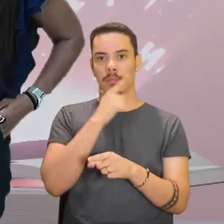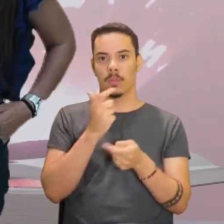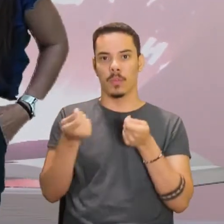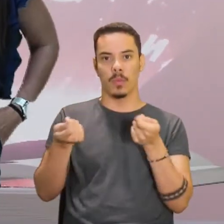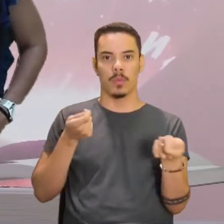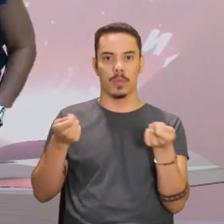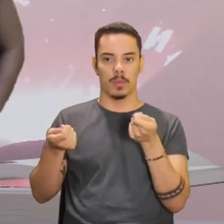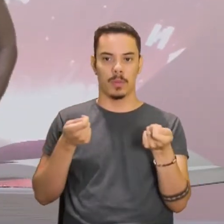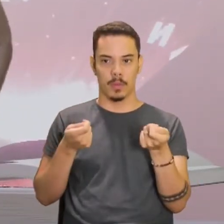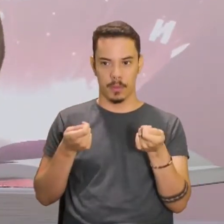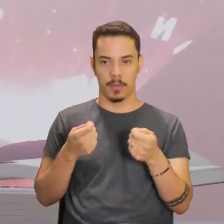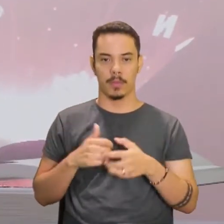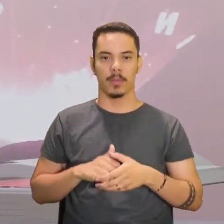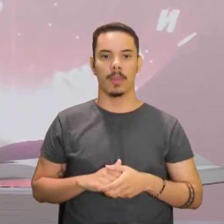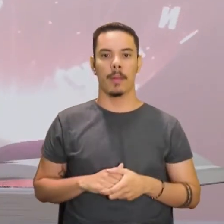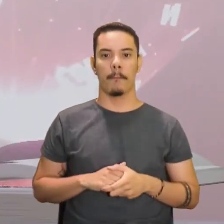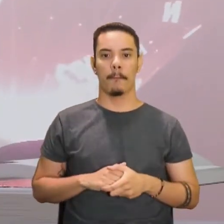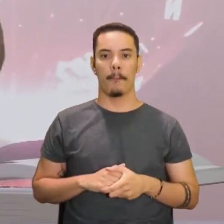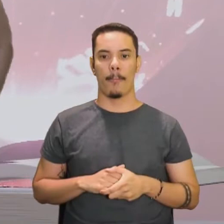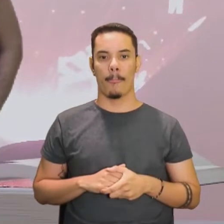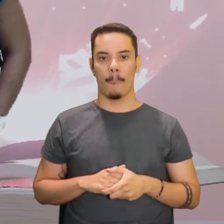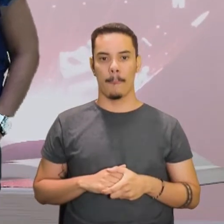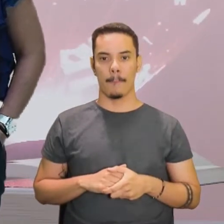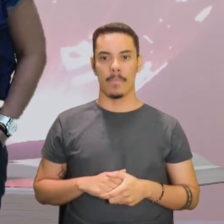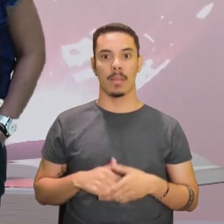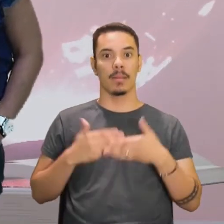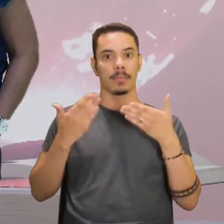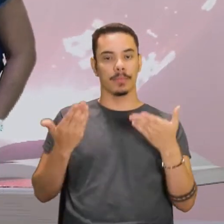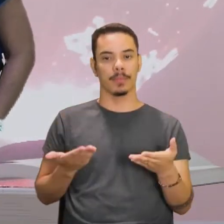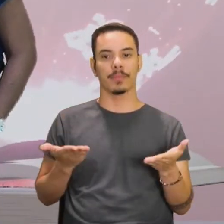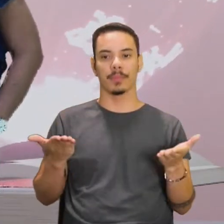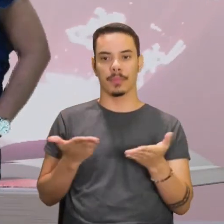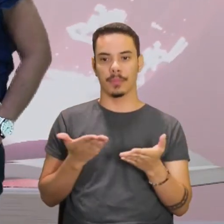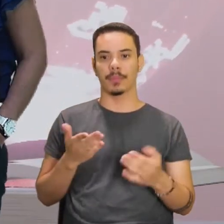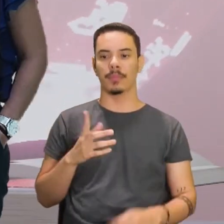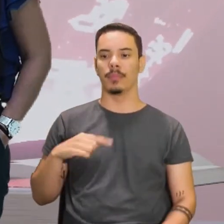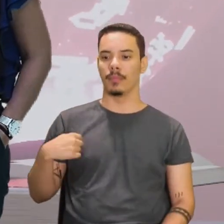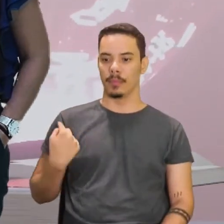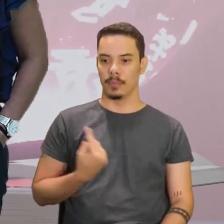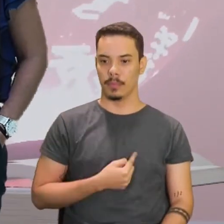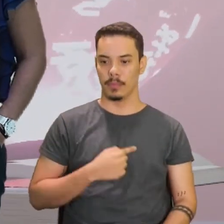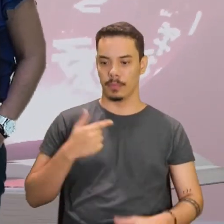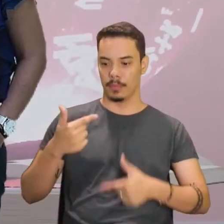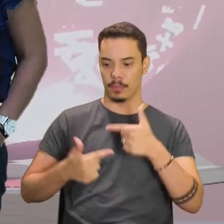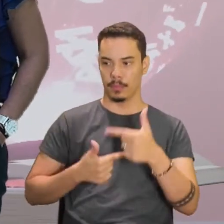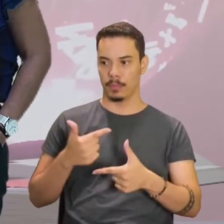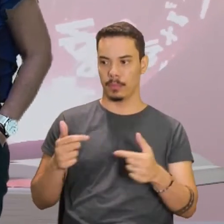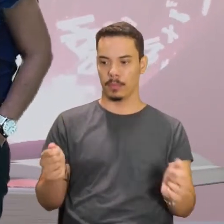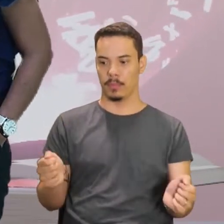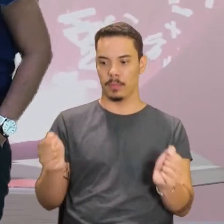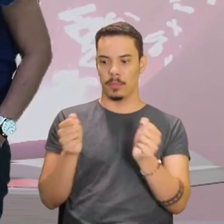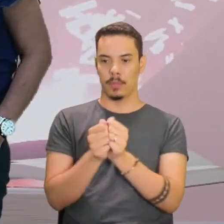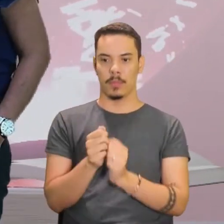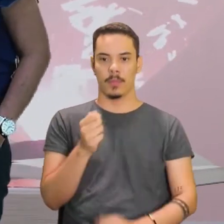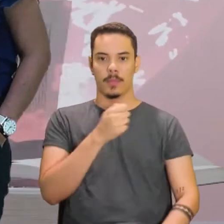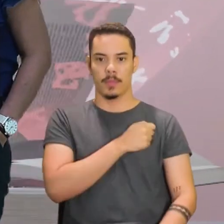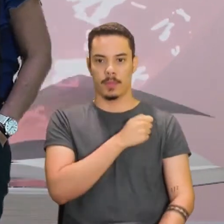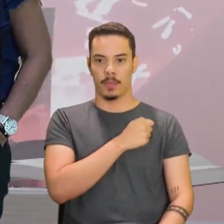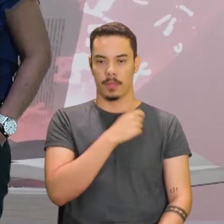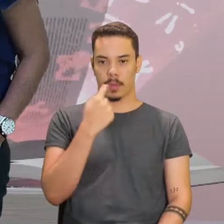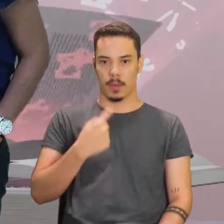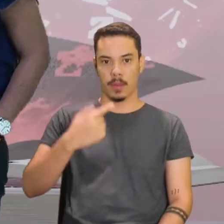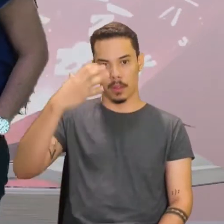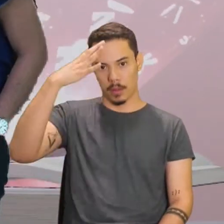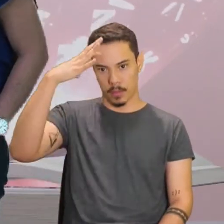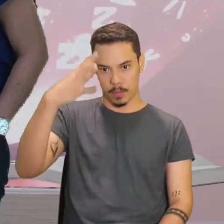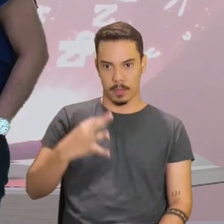Exatamente. Exatamente. Que legal. Então, professor, nós temos aqui trabalhado essa questão com o nosso estudante porque entendemos que ele precisa